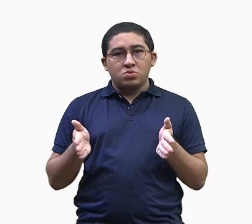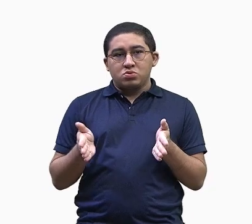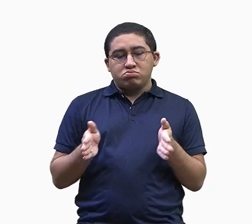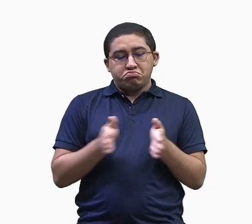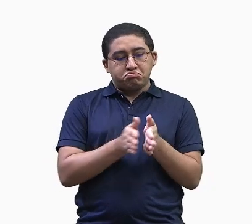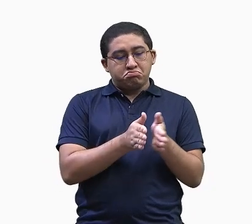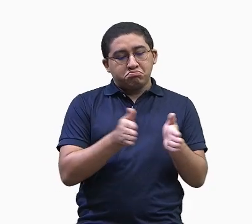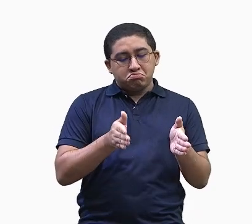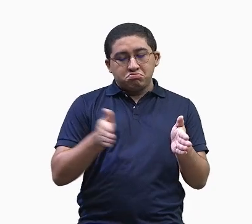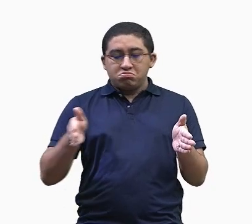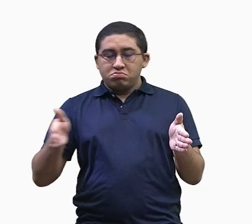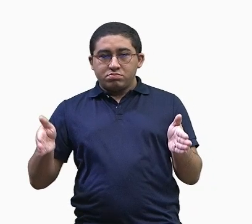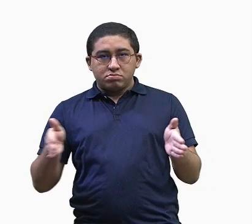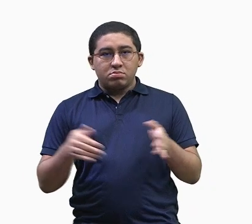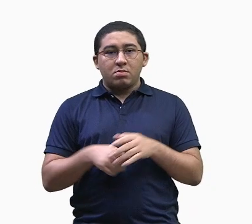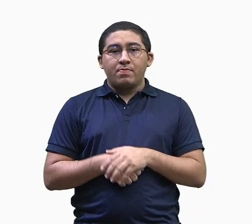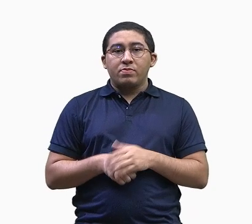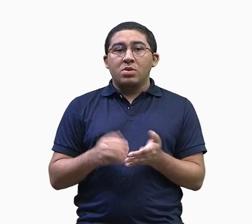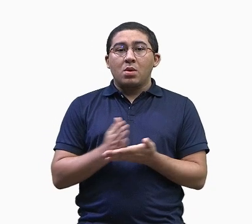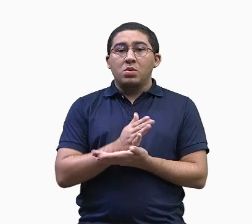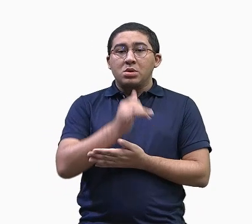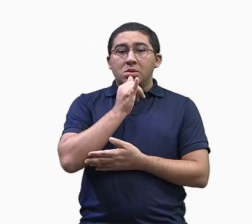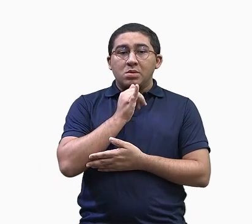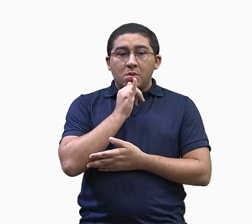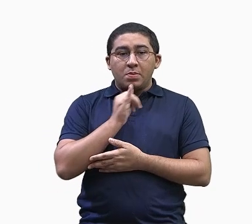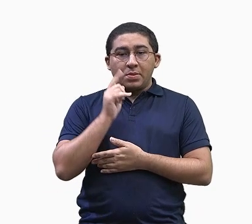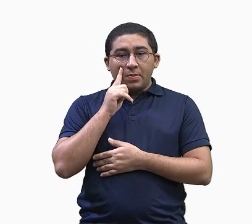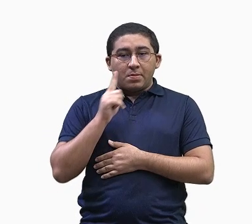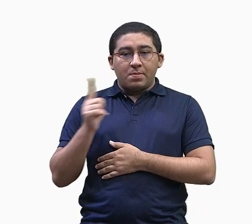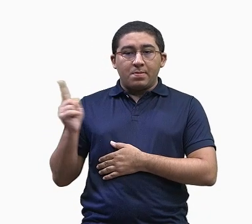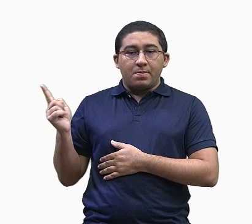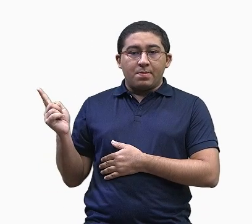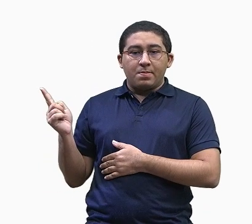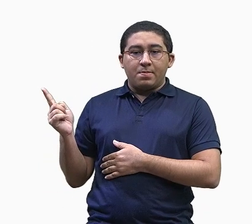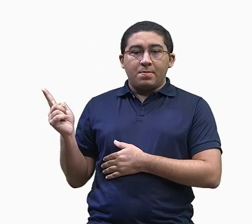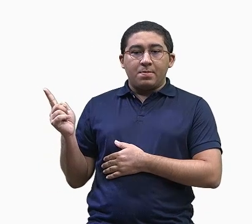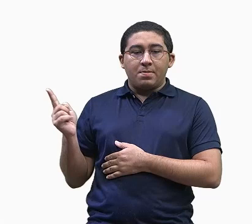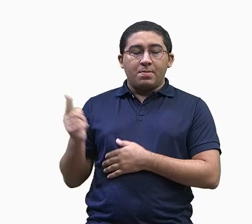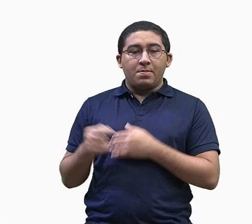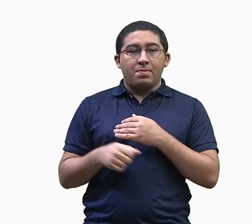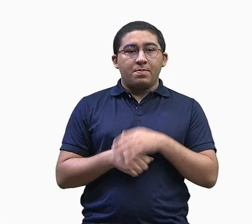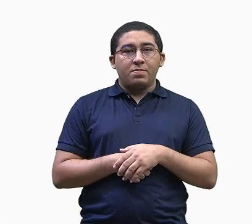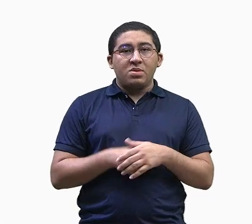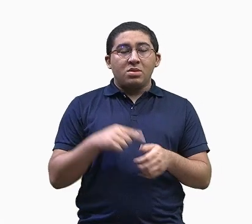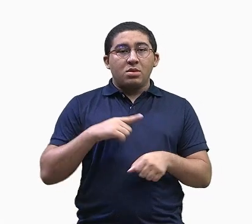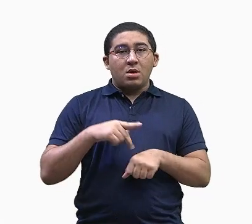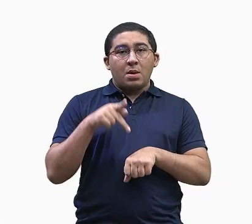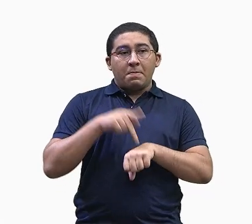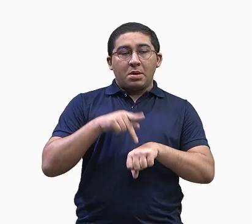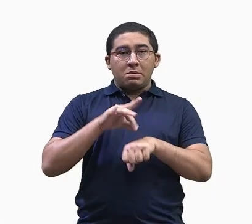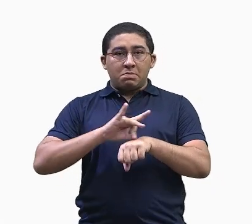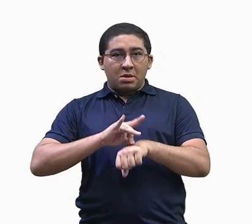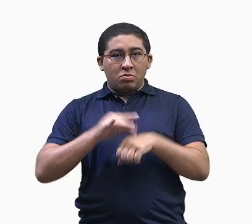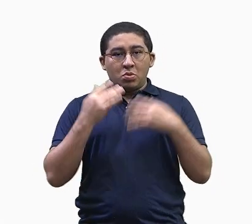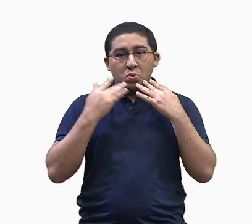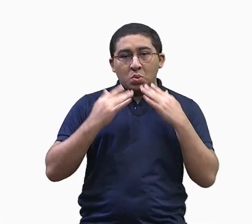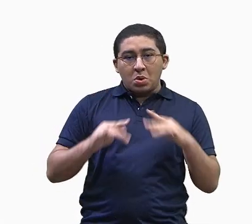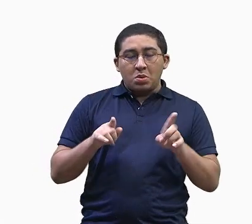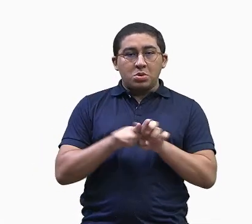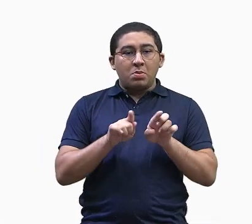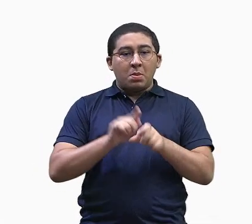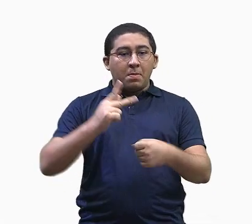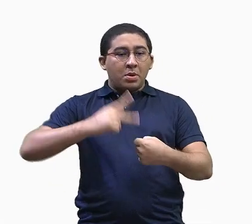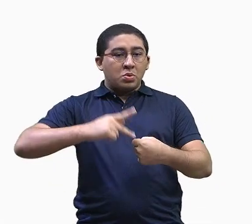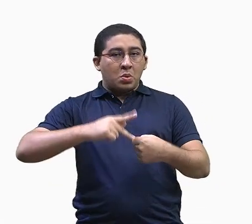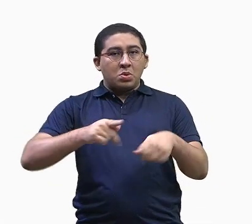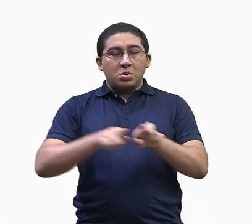Alguns exemplos para vocês dessas fontes de energia, aí nós temos na imagem o carvão mineral, o petróleo, o gás